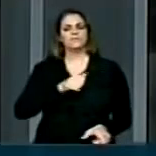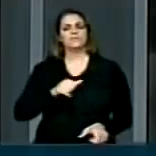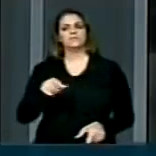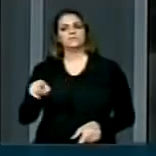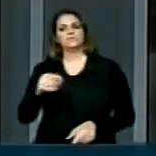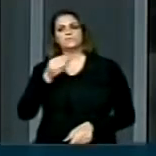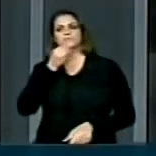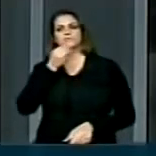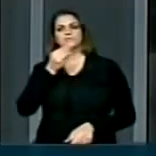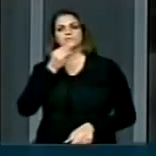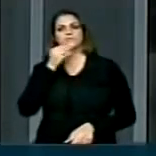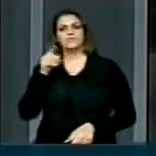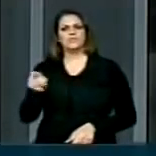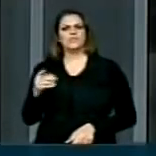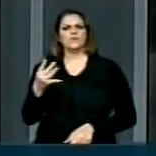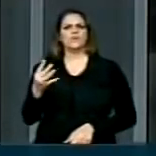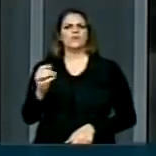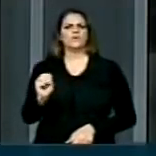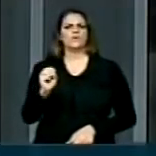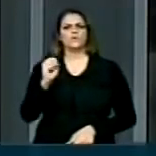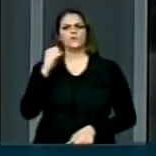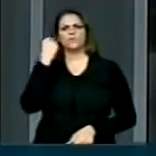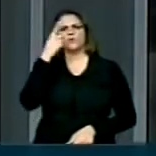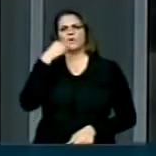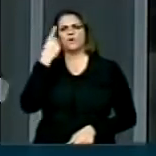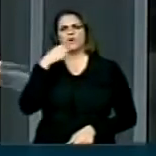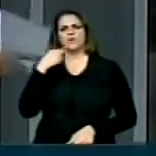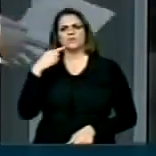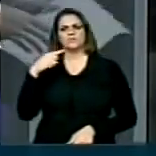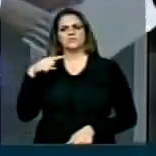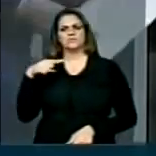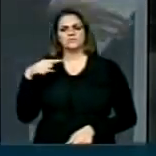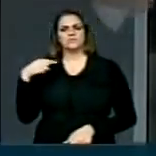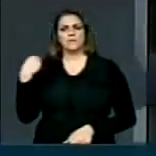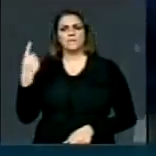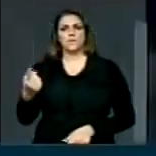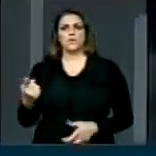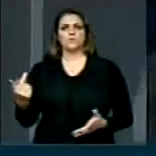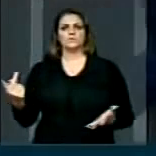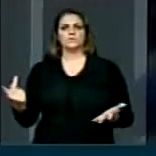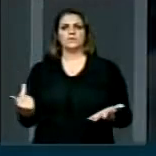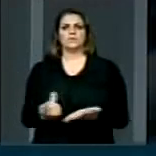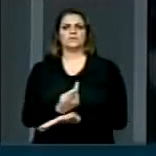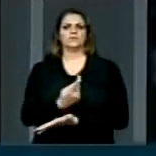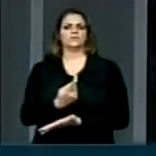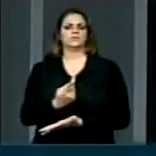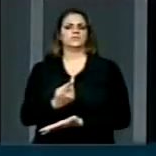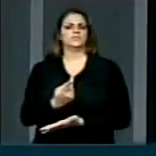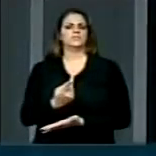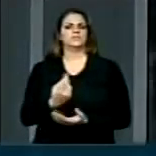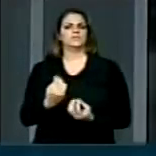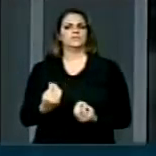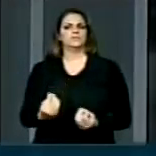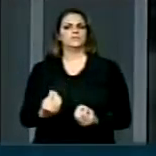apenas 48 horas, é que a evidência do absurdo igual é a